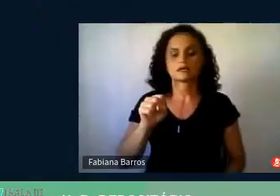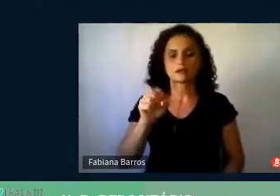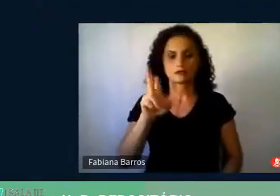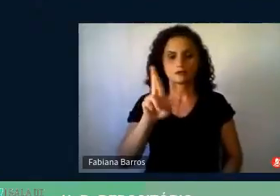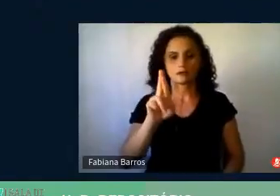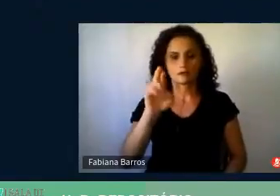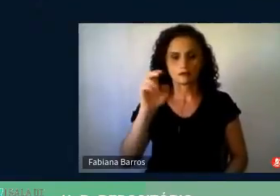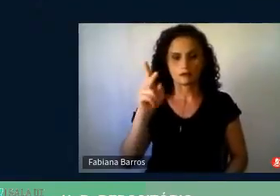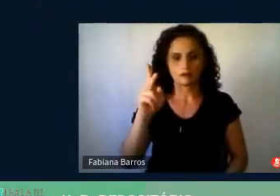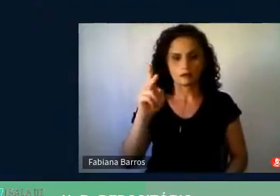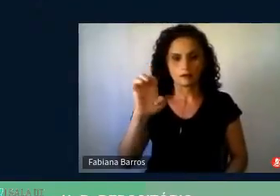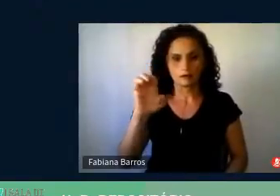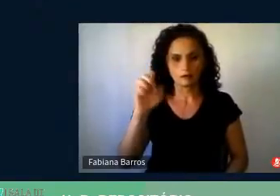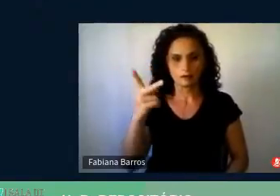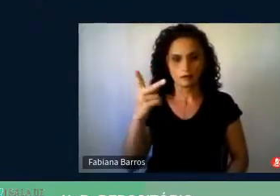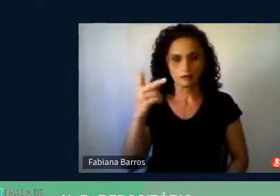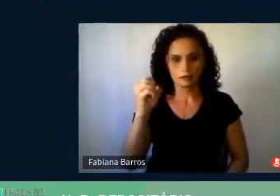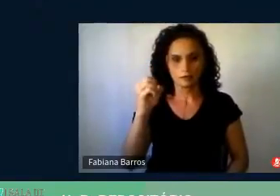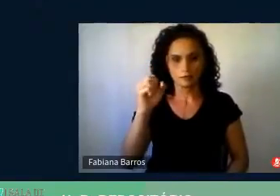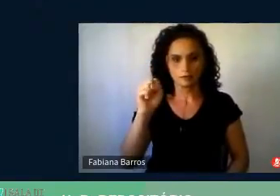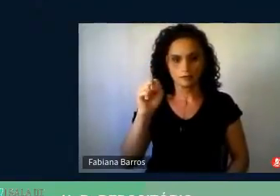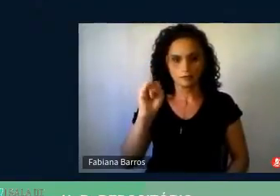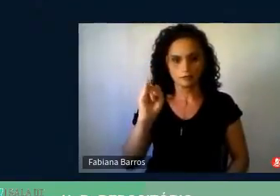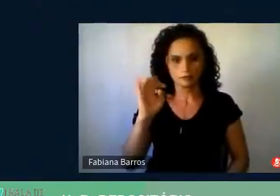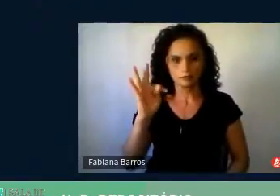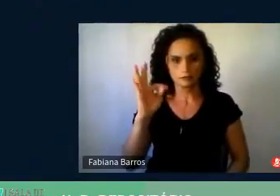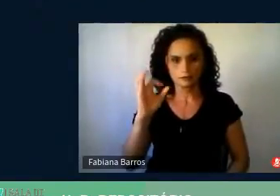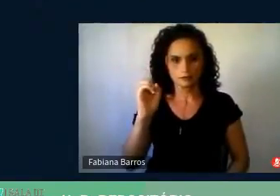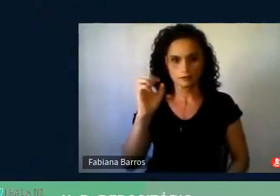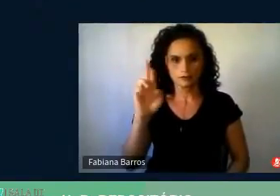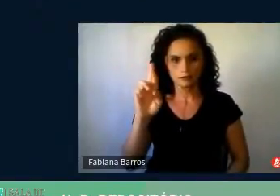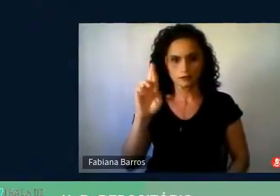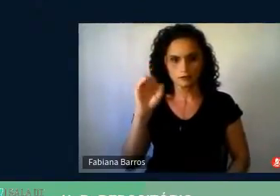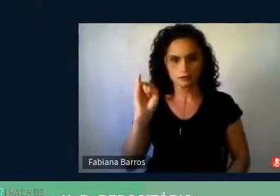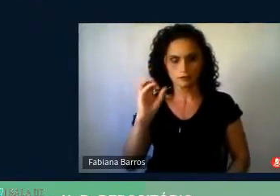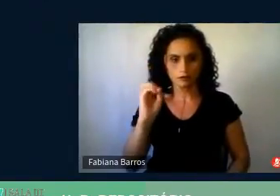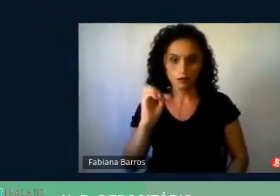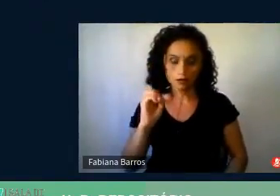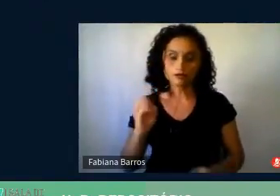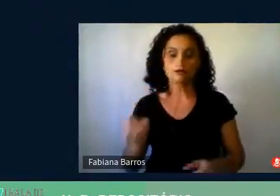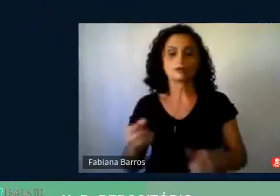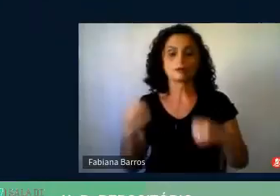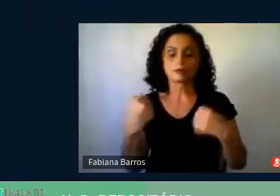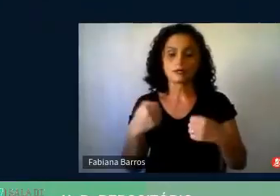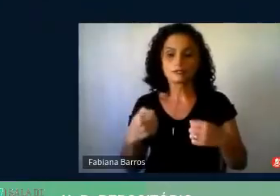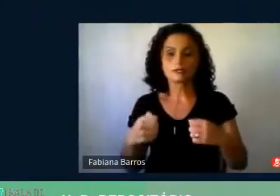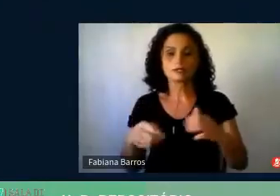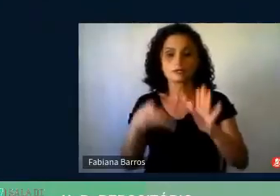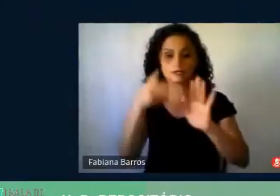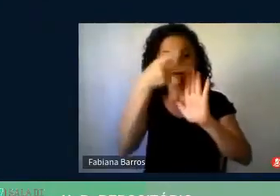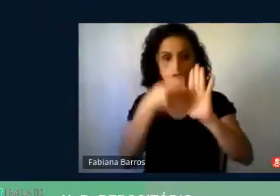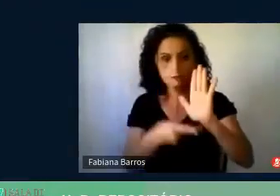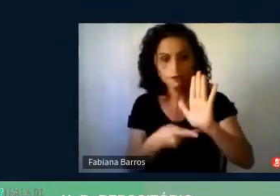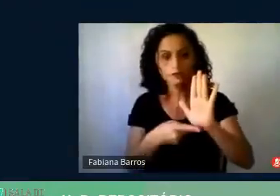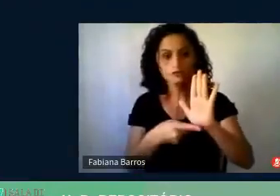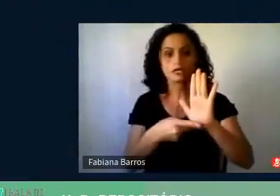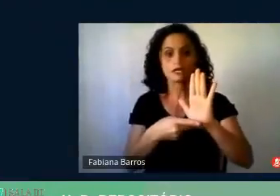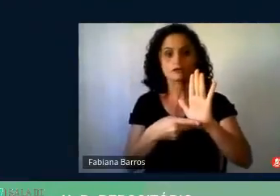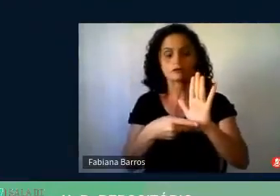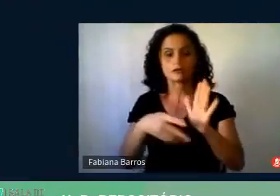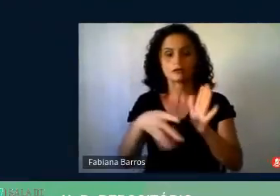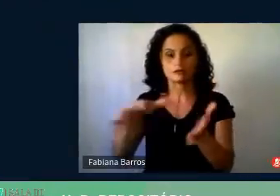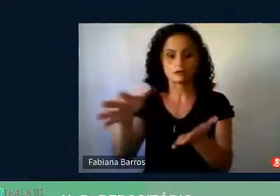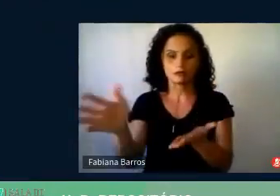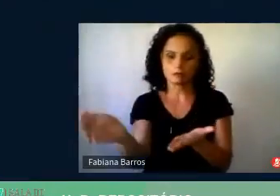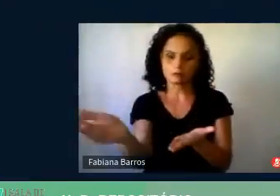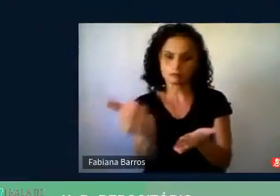o seu projeto e os produtos desse projeto dentro desse repositório. Porque com esse repositório a gente vai poder mostrar ao final dessa pandemia,